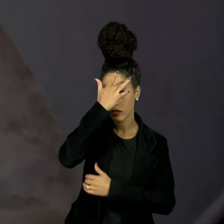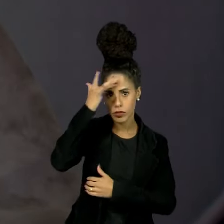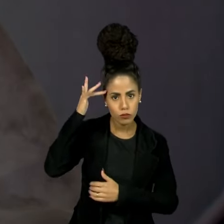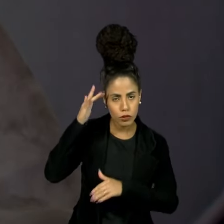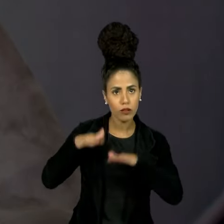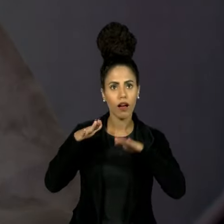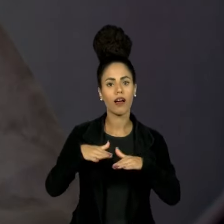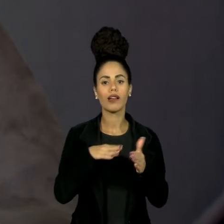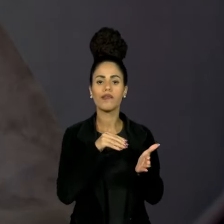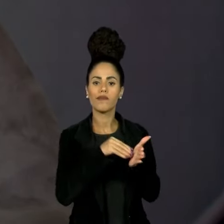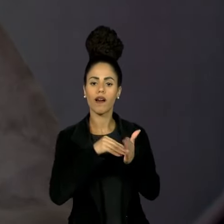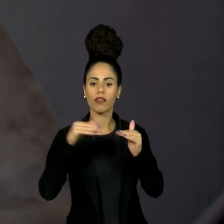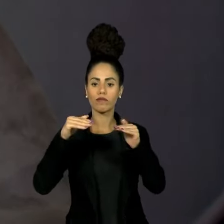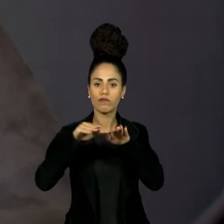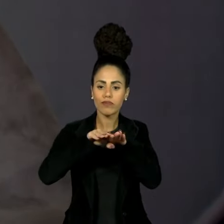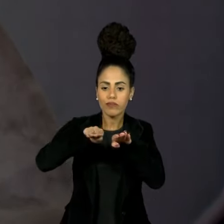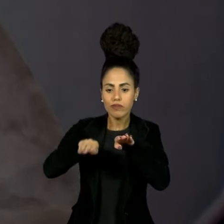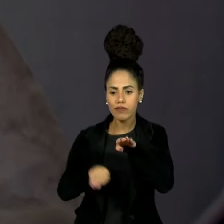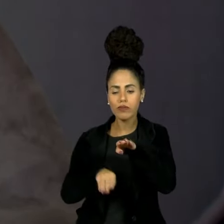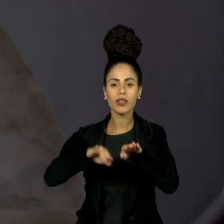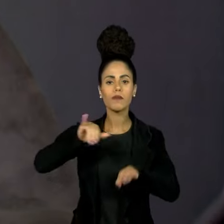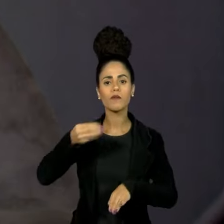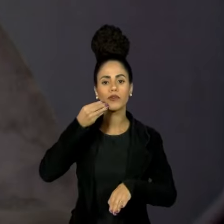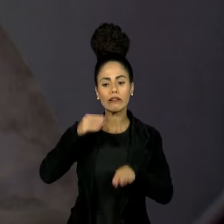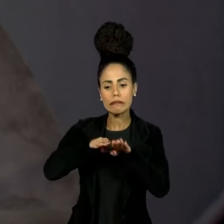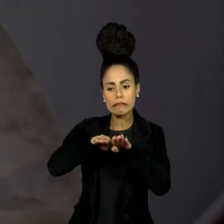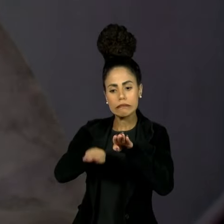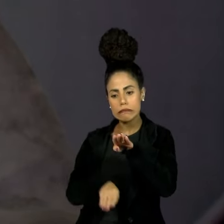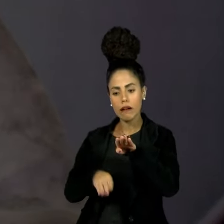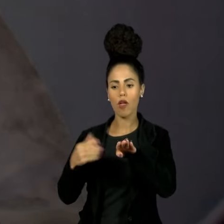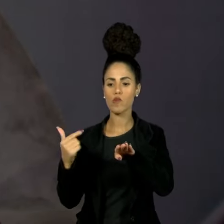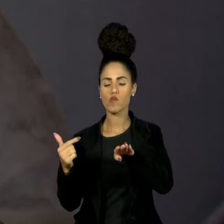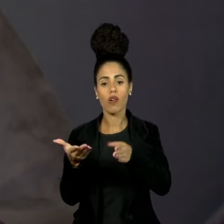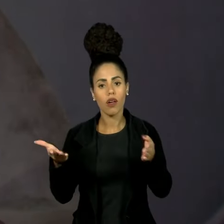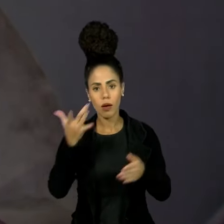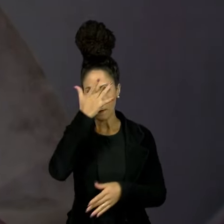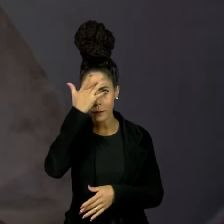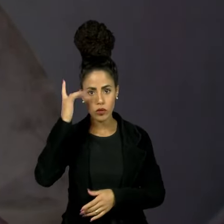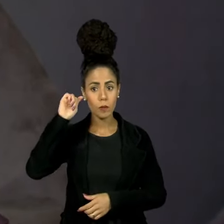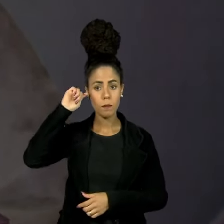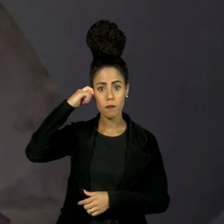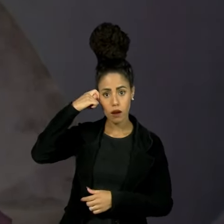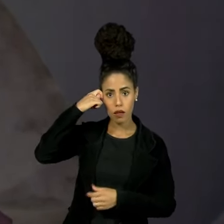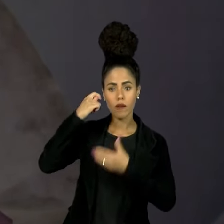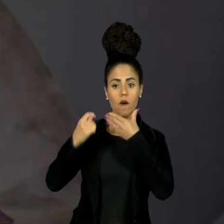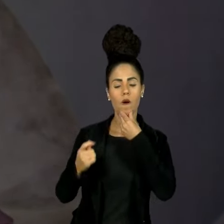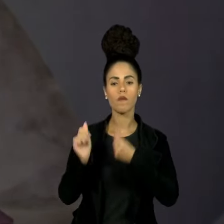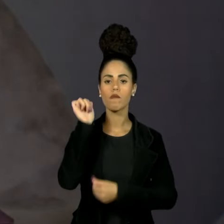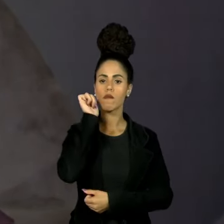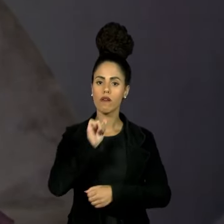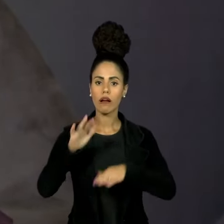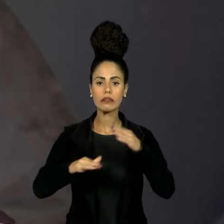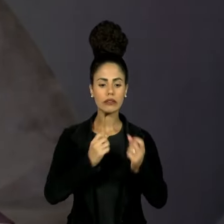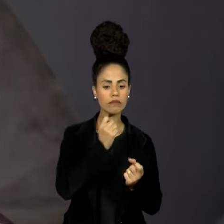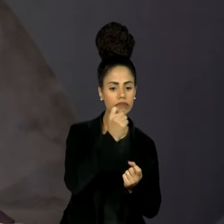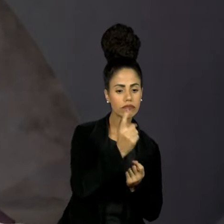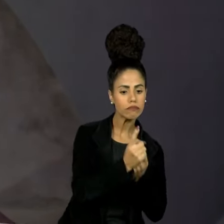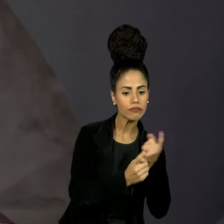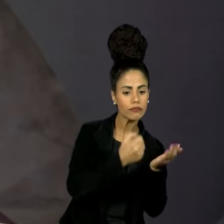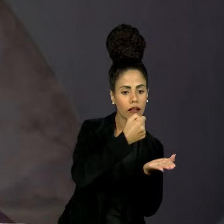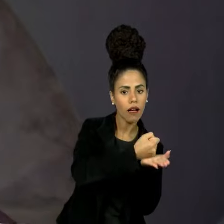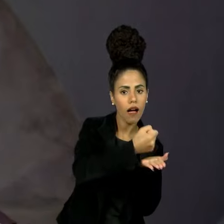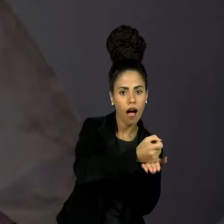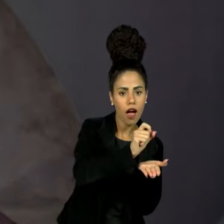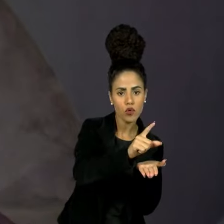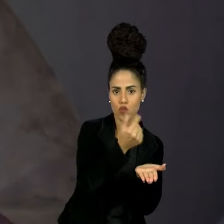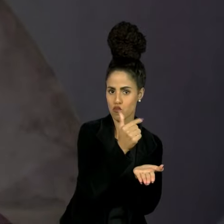de igualdade e oportunidade no mercado de trabalho levam negros e negras a viverem na informalidade. Mas o sonho